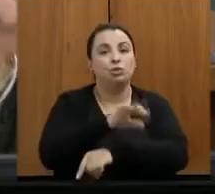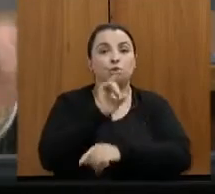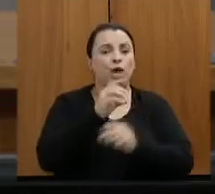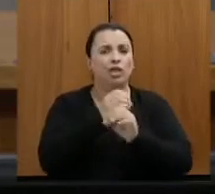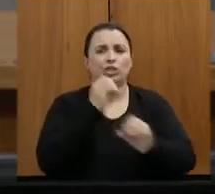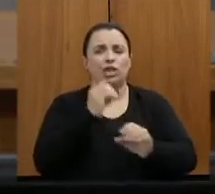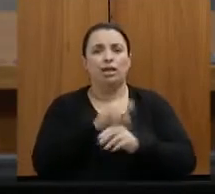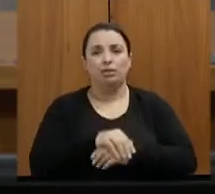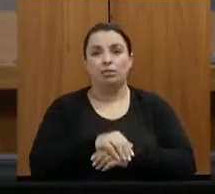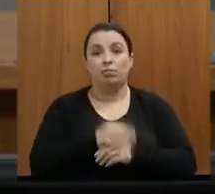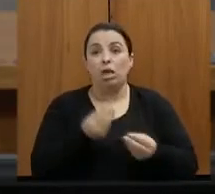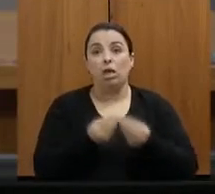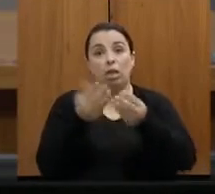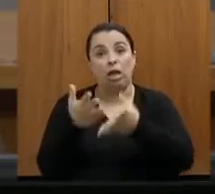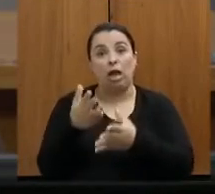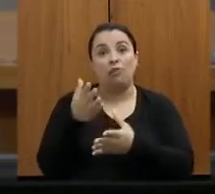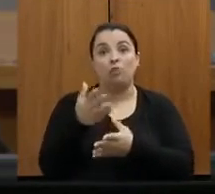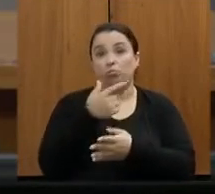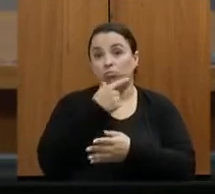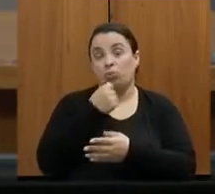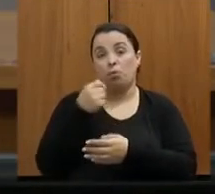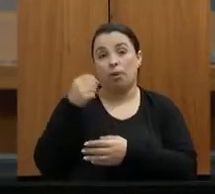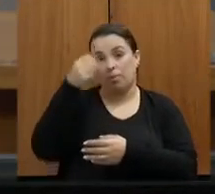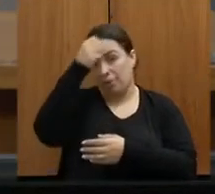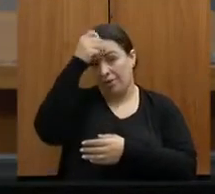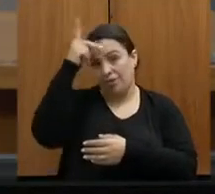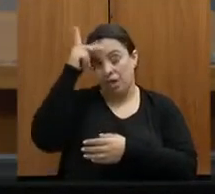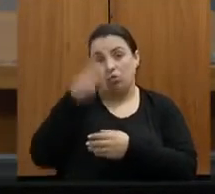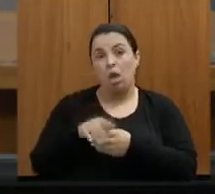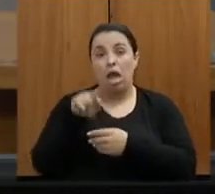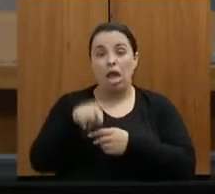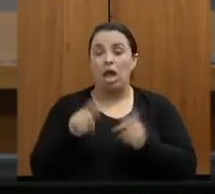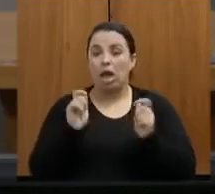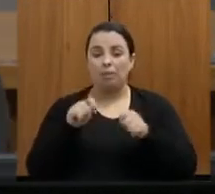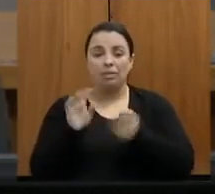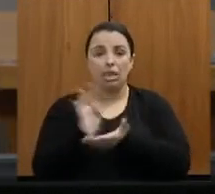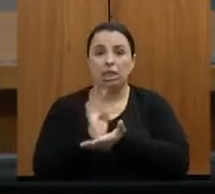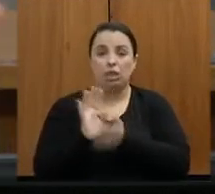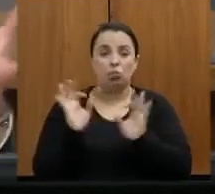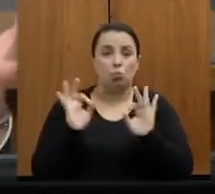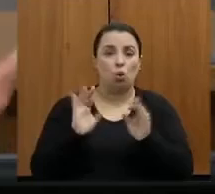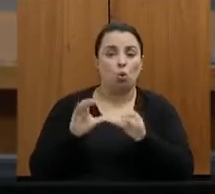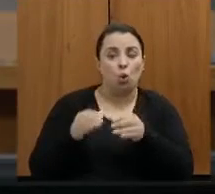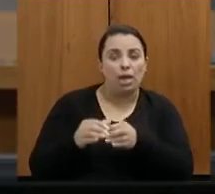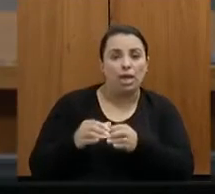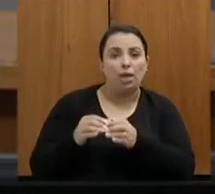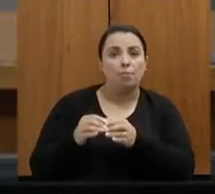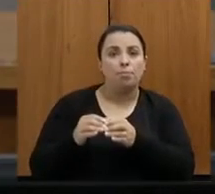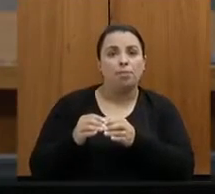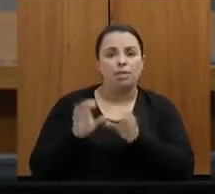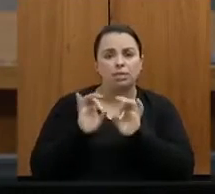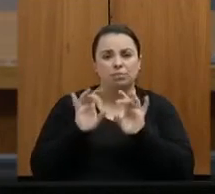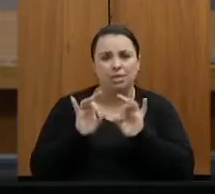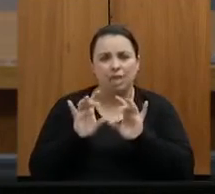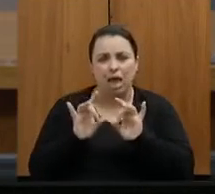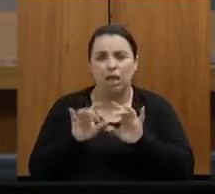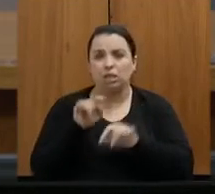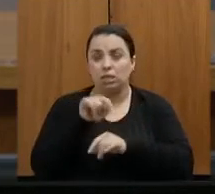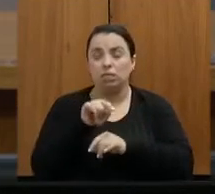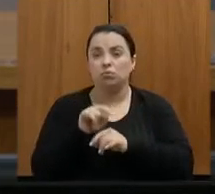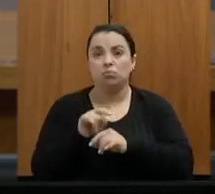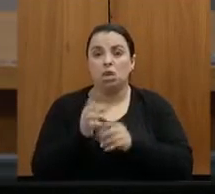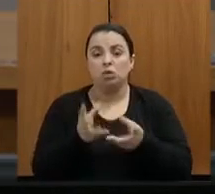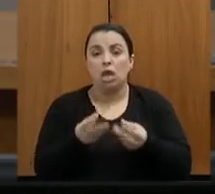entregava na mão do prefeito, o prefeito, sem a devida capacidade técnica, sem uma equipe especializada naquilo, ficava com o produto e não